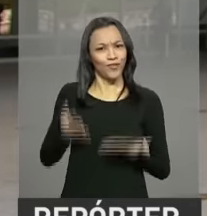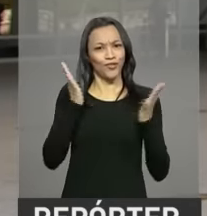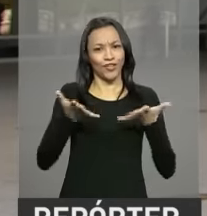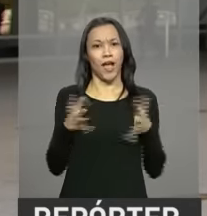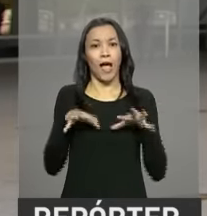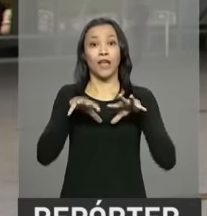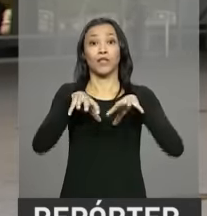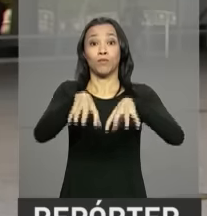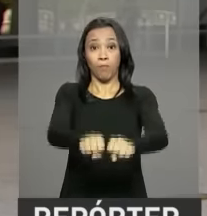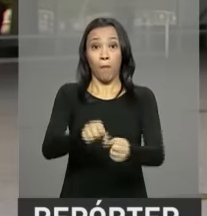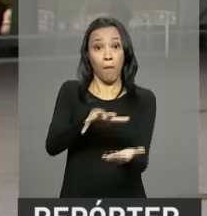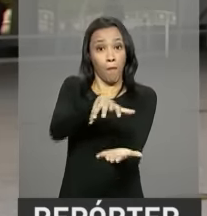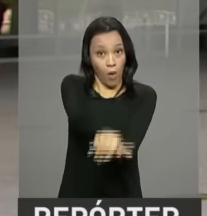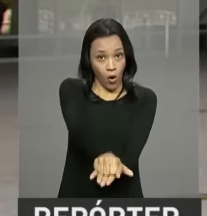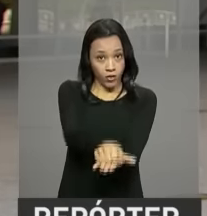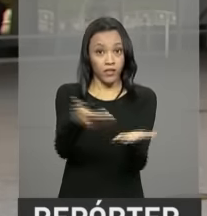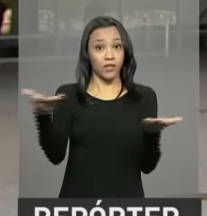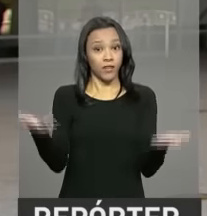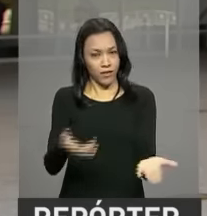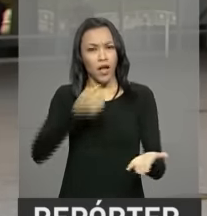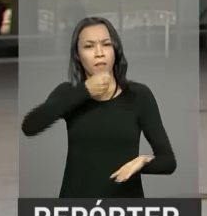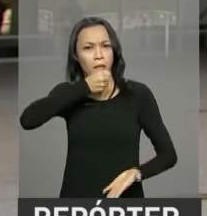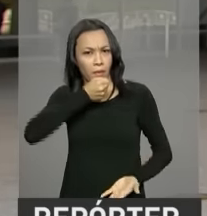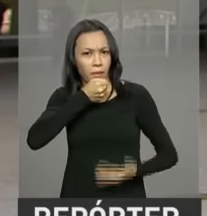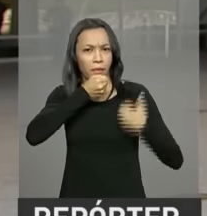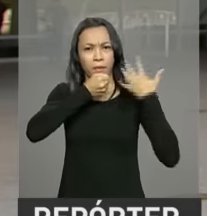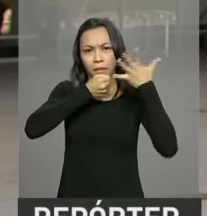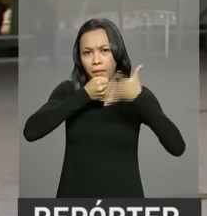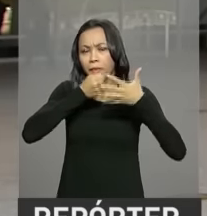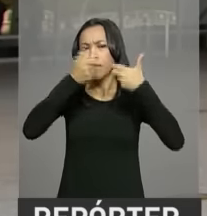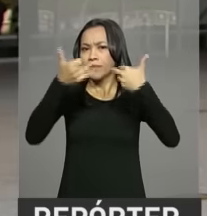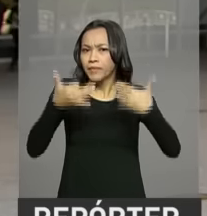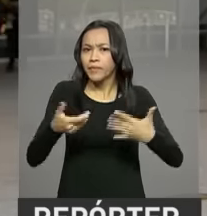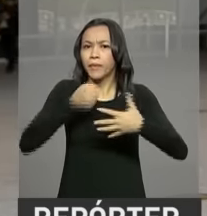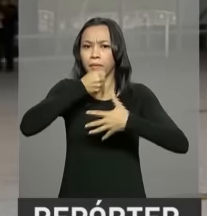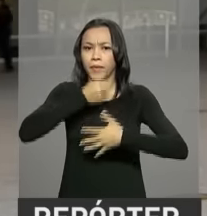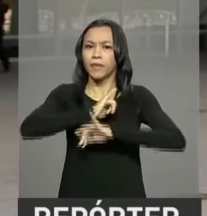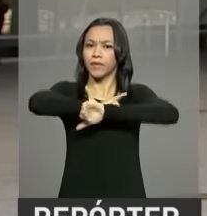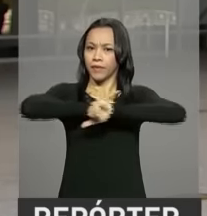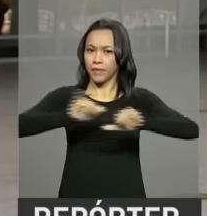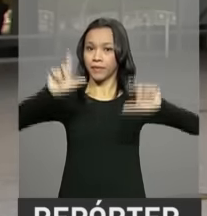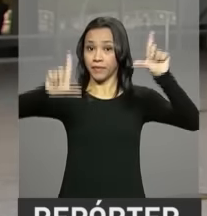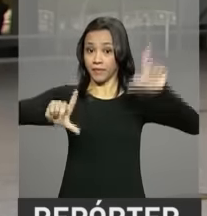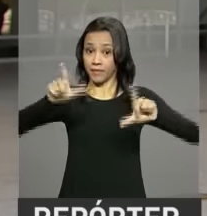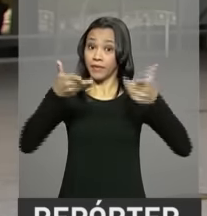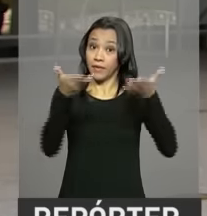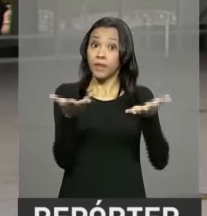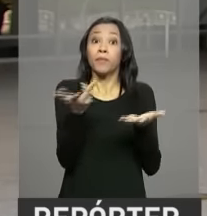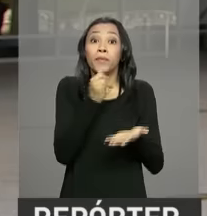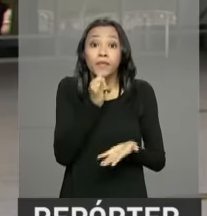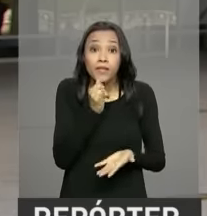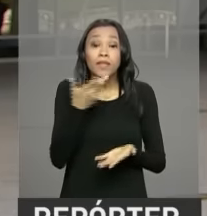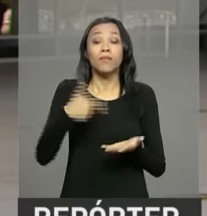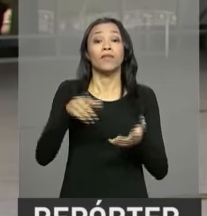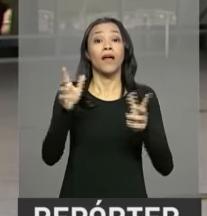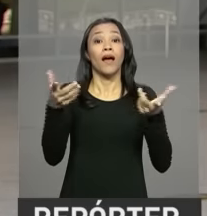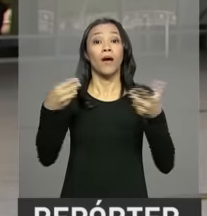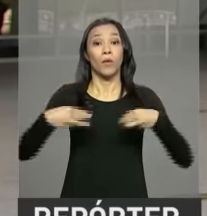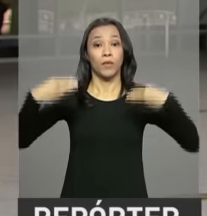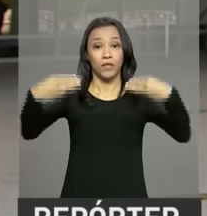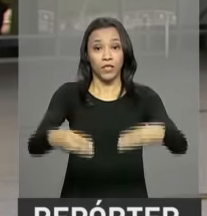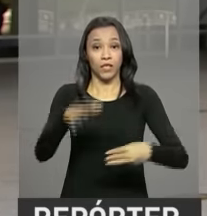posse no dia de ontem concedem entrevistas coletivas à imprensa é o caso do Ministro da Fazenda Henrique